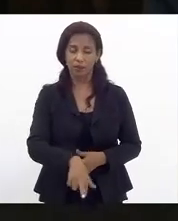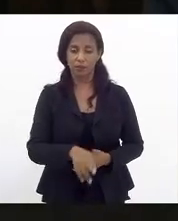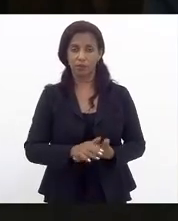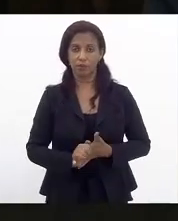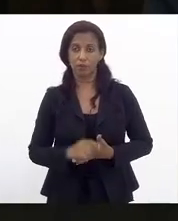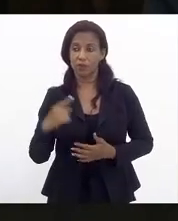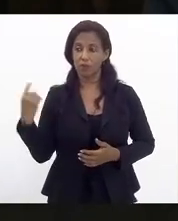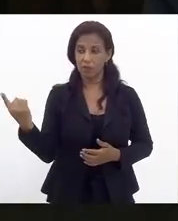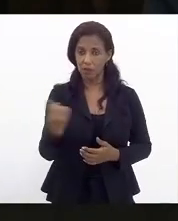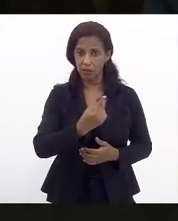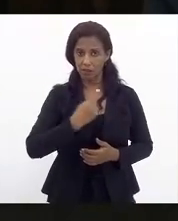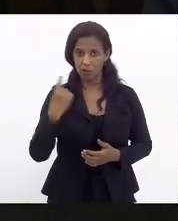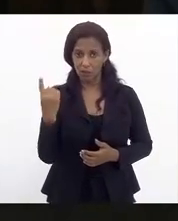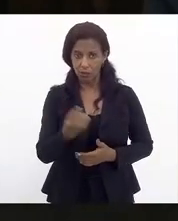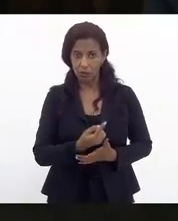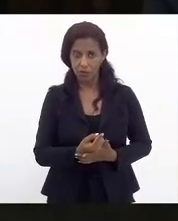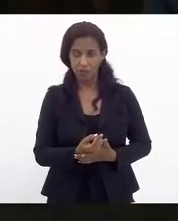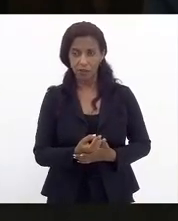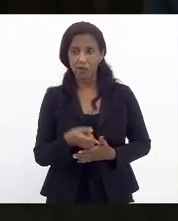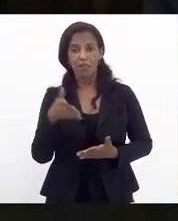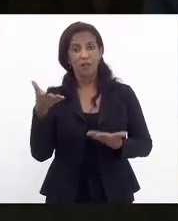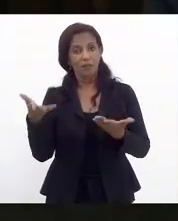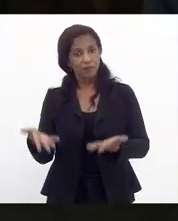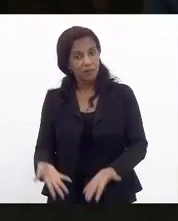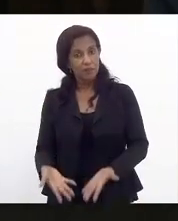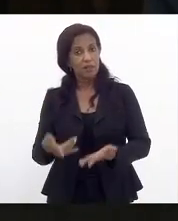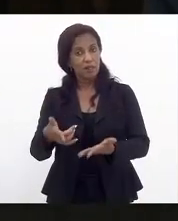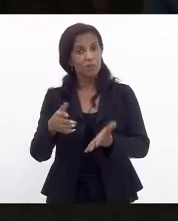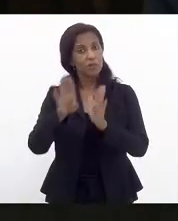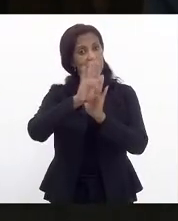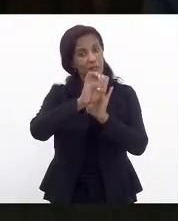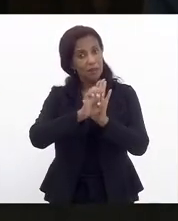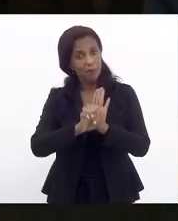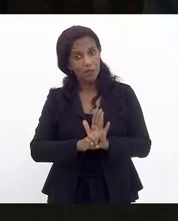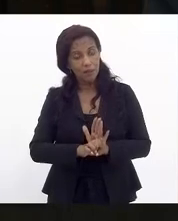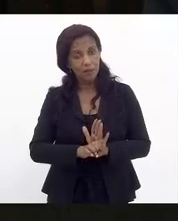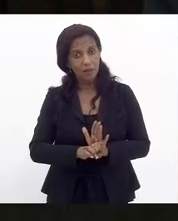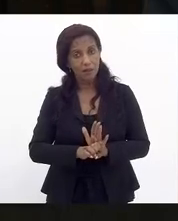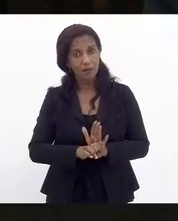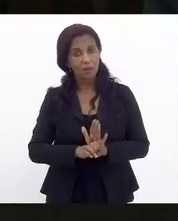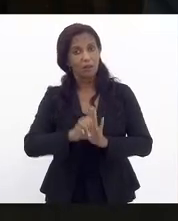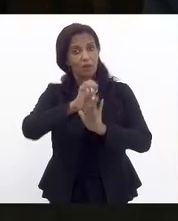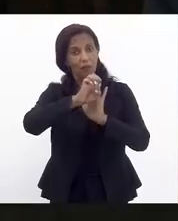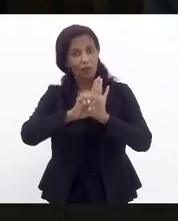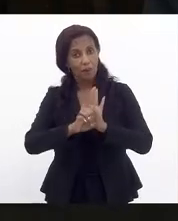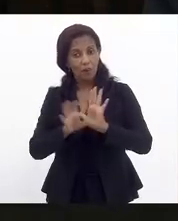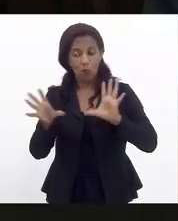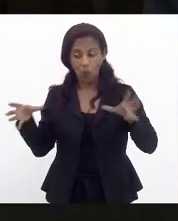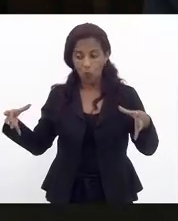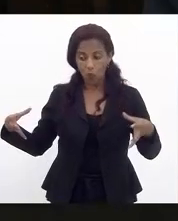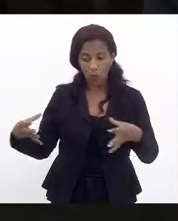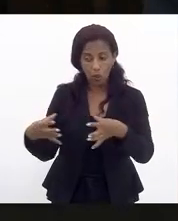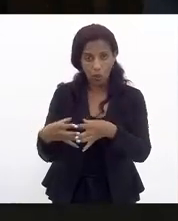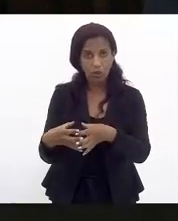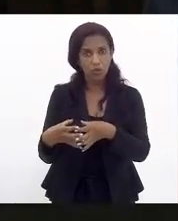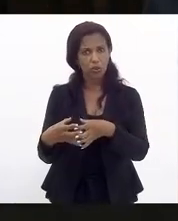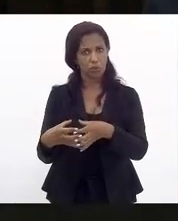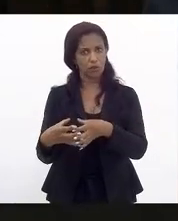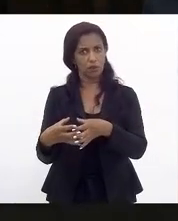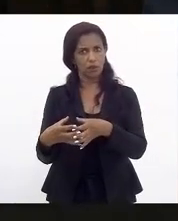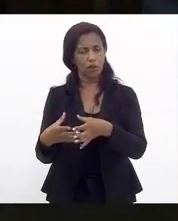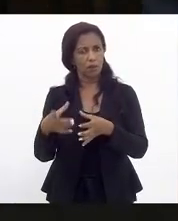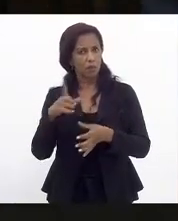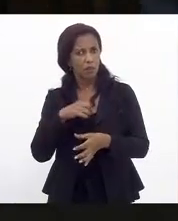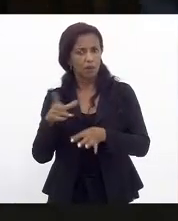que nós fizemos esta esta emenda que foi uma Emenda coletiva para que nós tivéssemos a